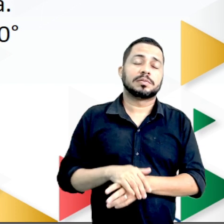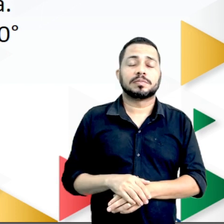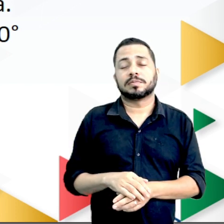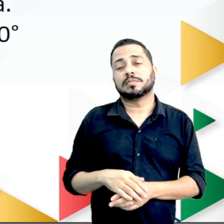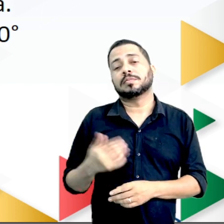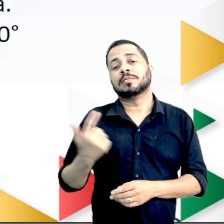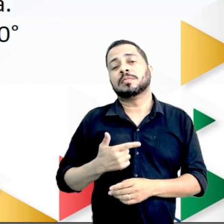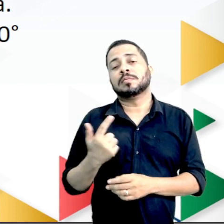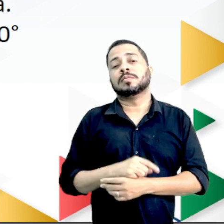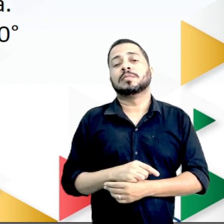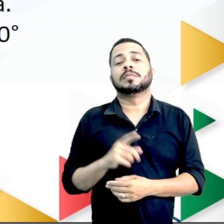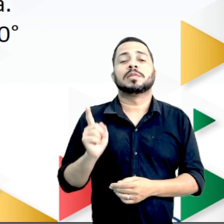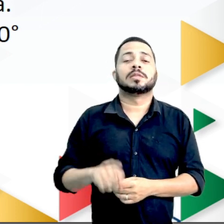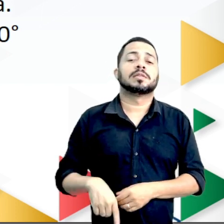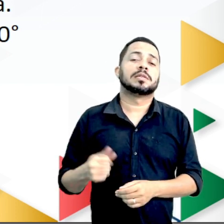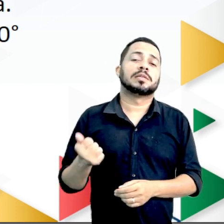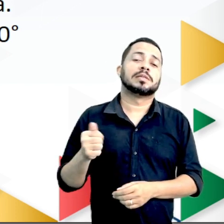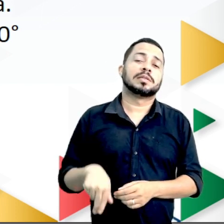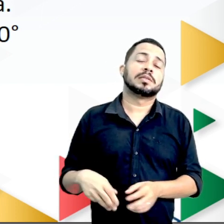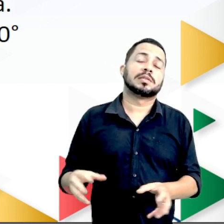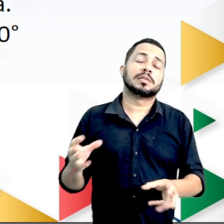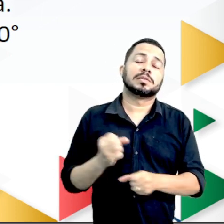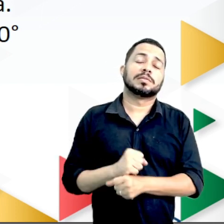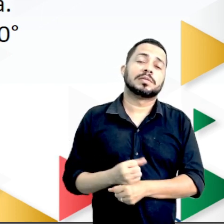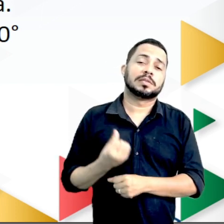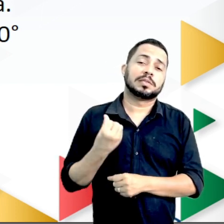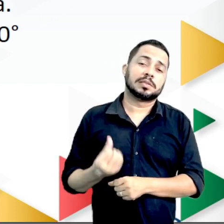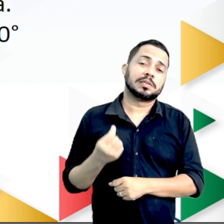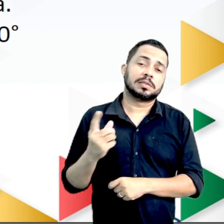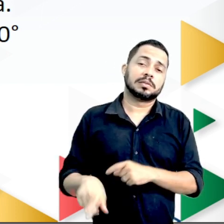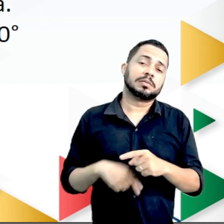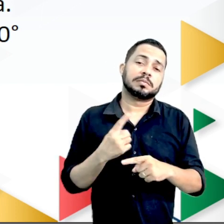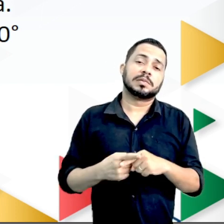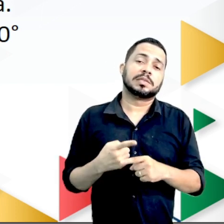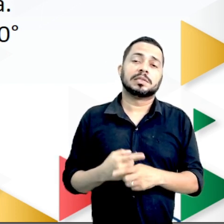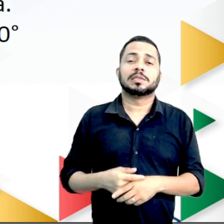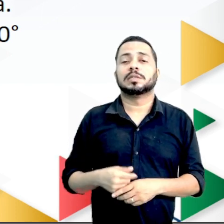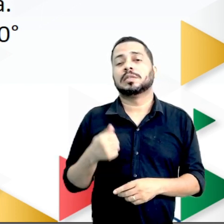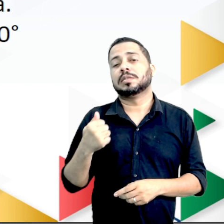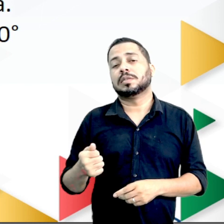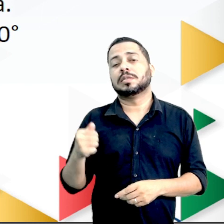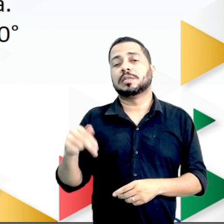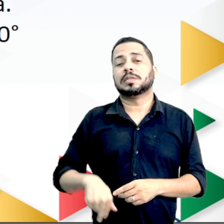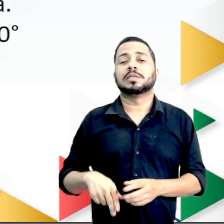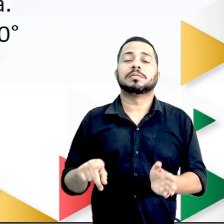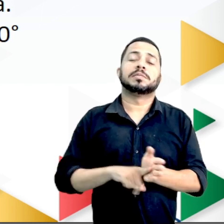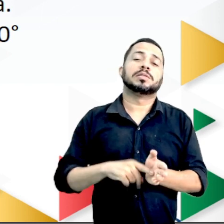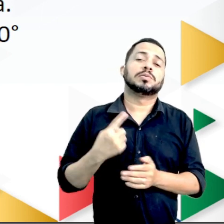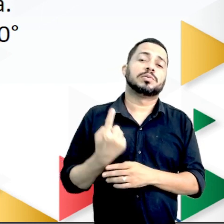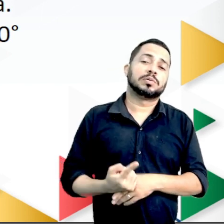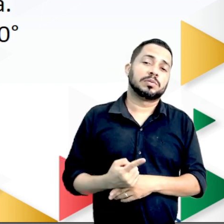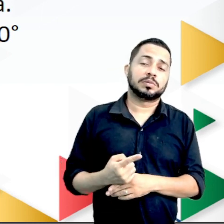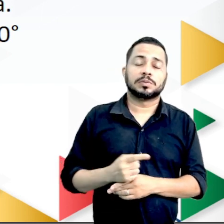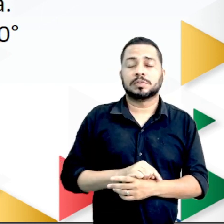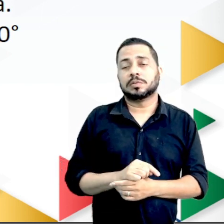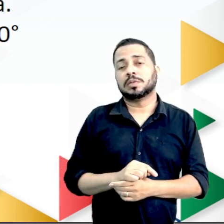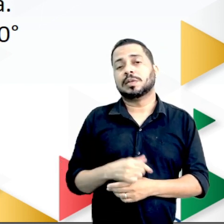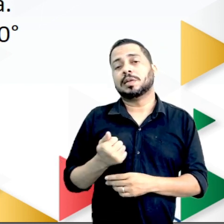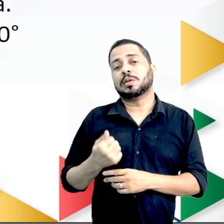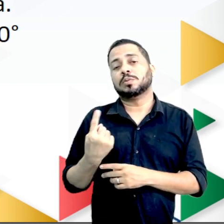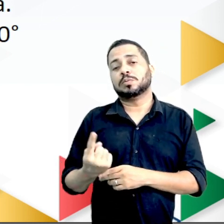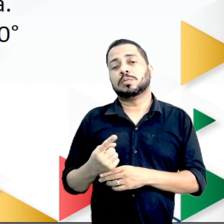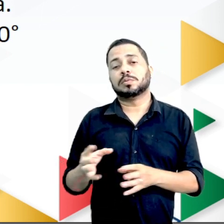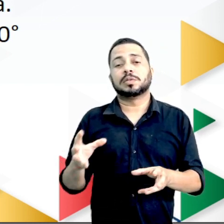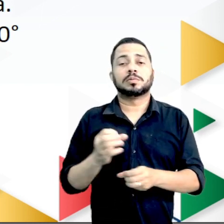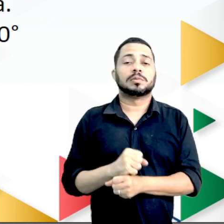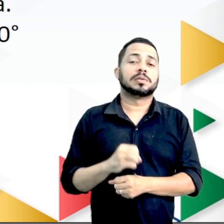o segundo item é AN igual a 6 mais AN menos 1, dado que A1 é igual a